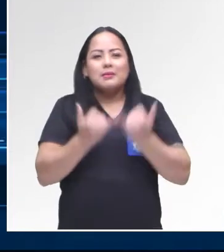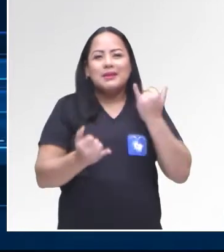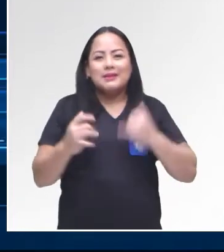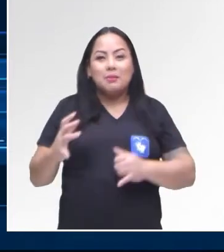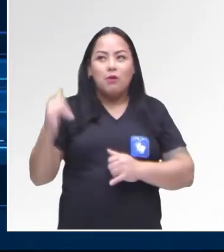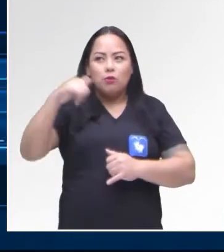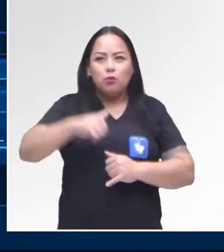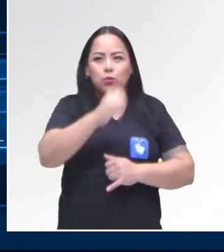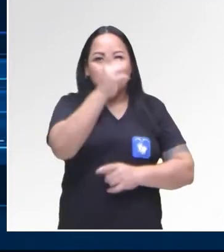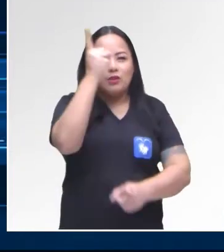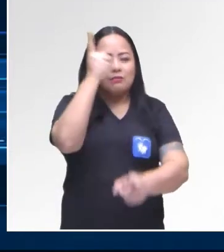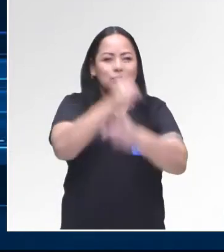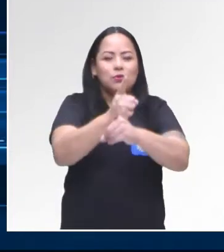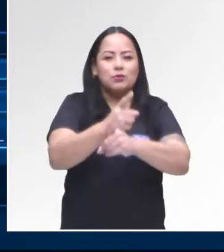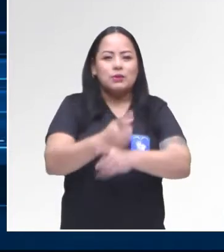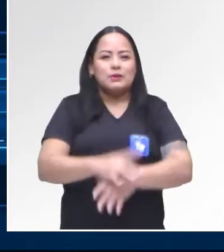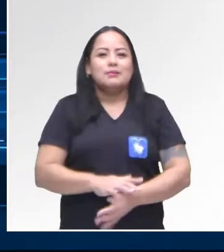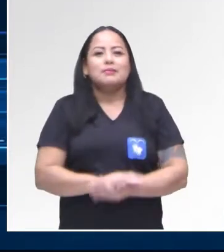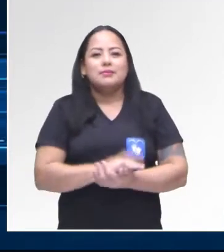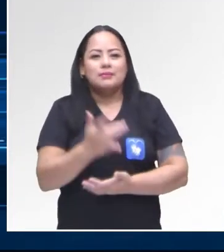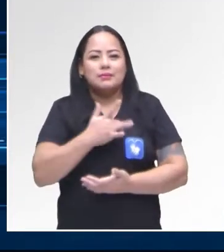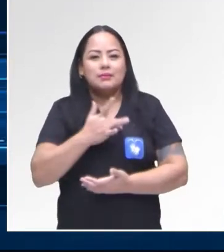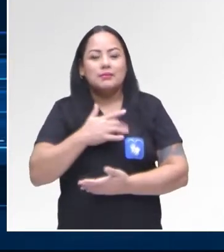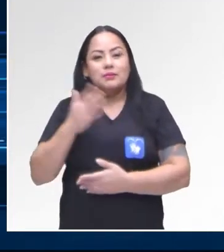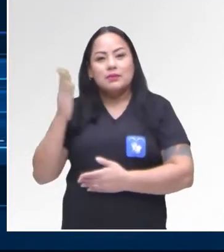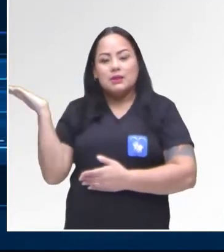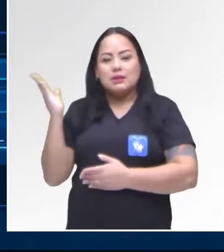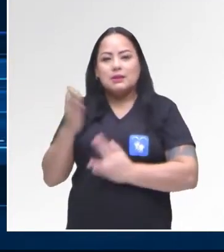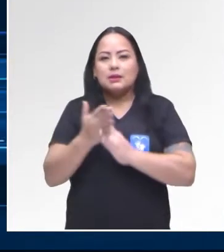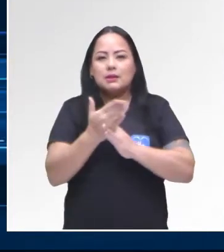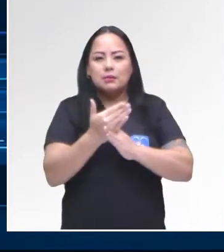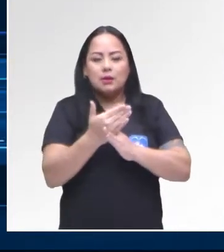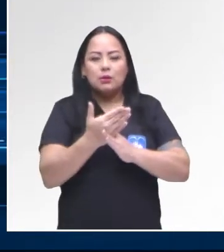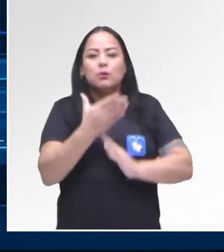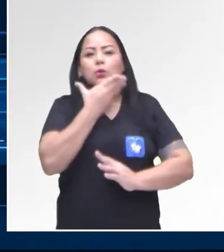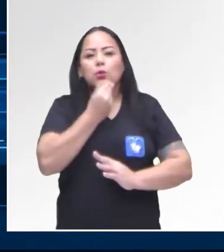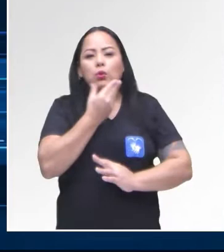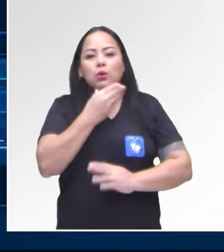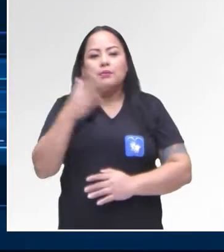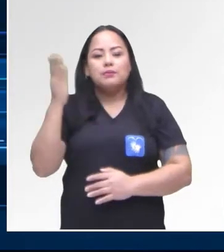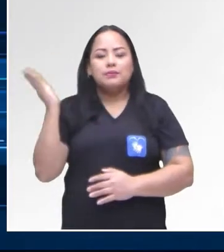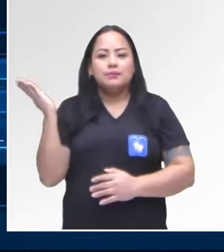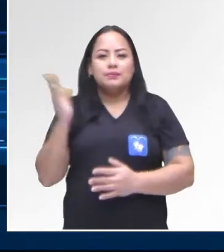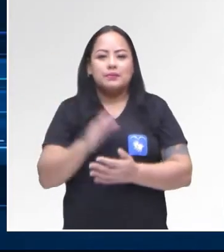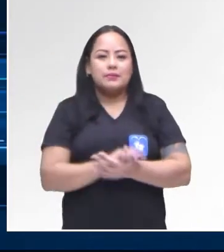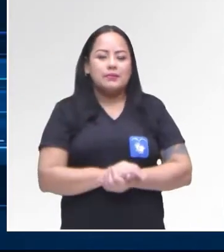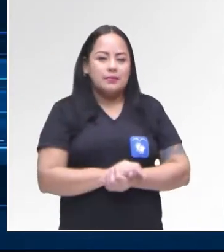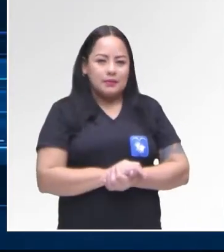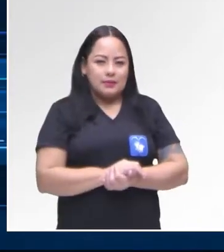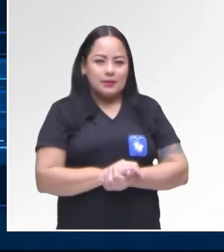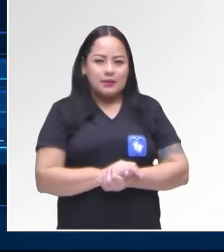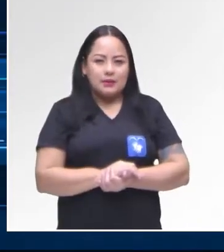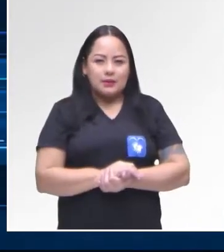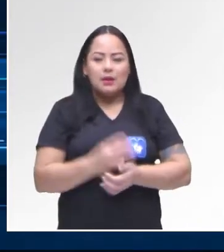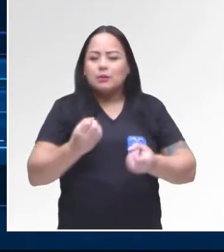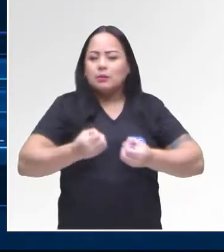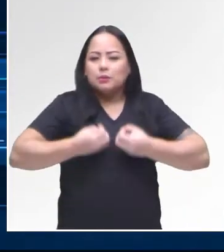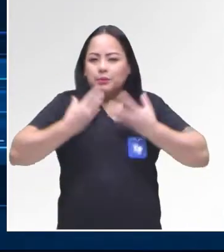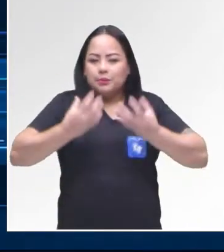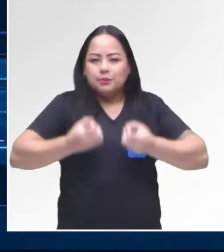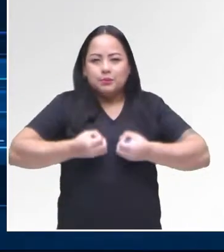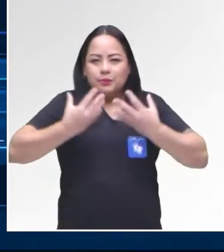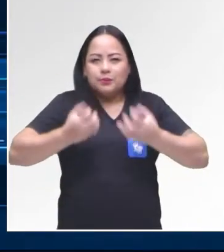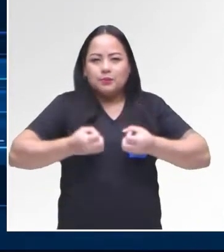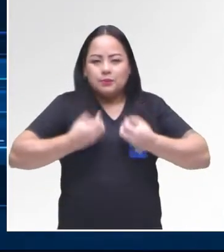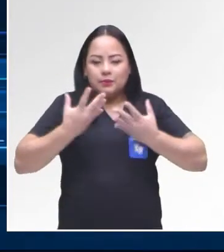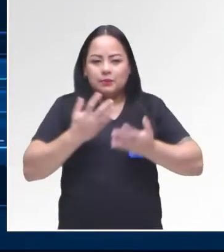romantismo, tá bom? Olha o barroco aí. O homem do barroco é isso aí, olha. Olha o que diz os versos aí.